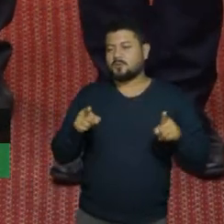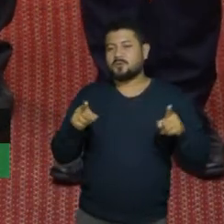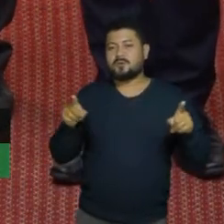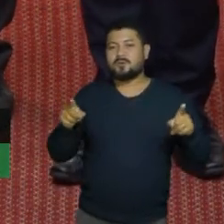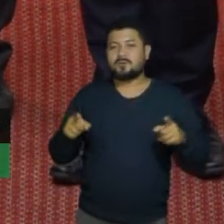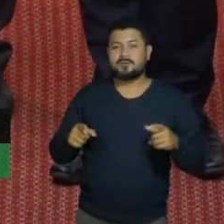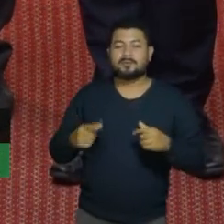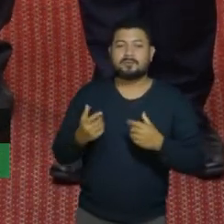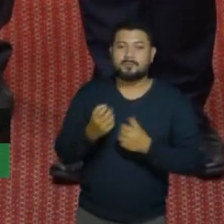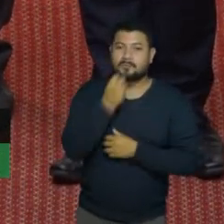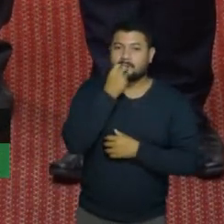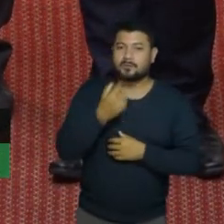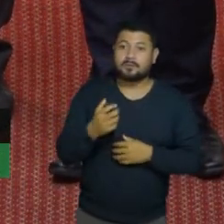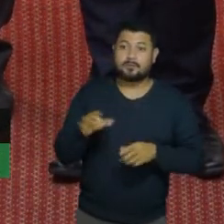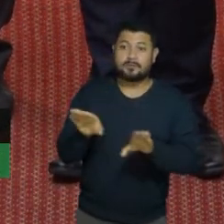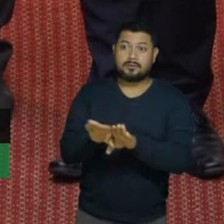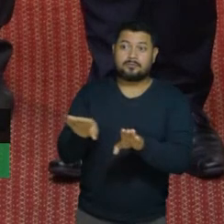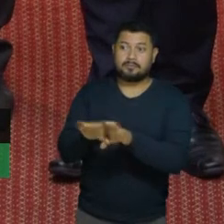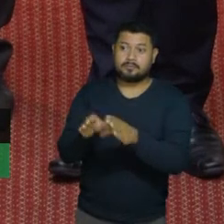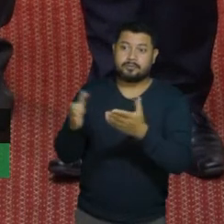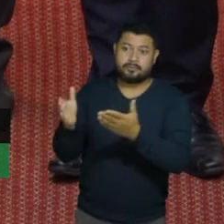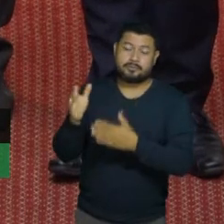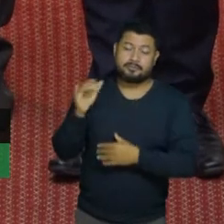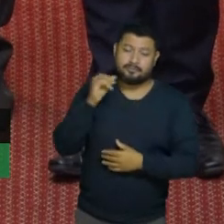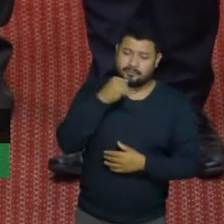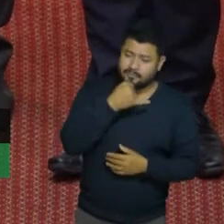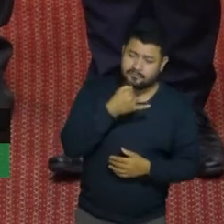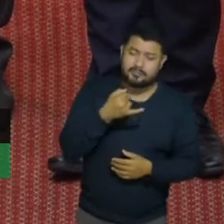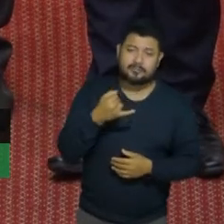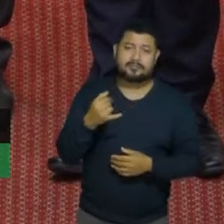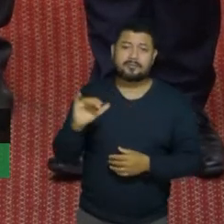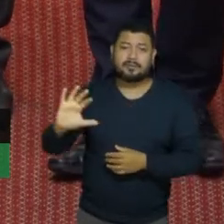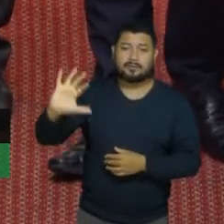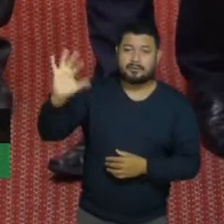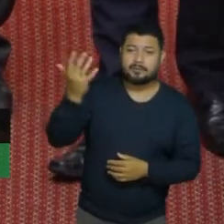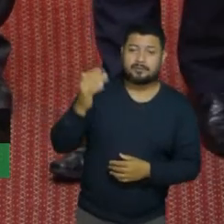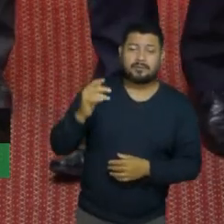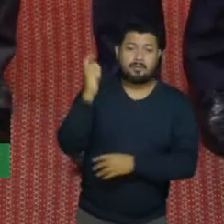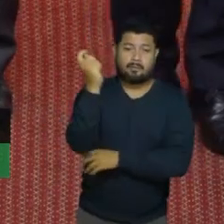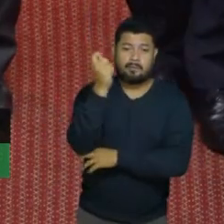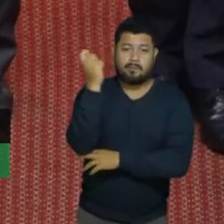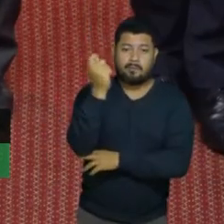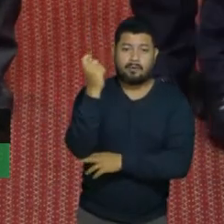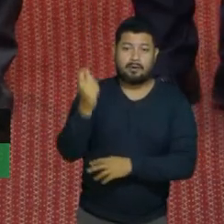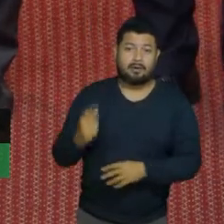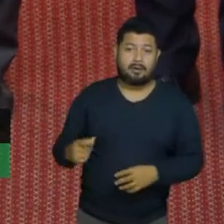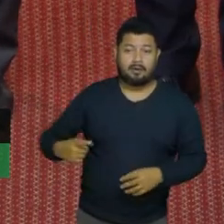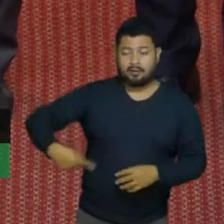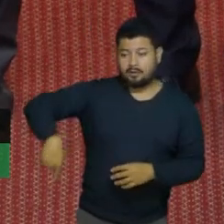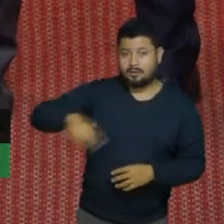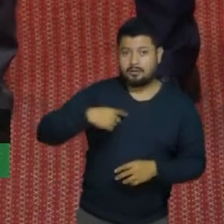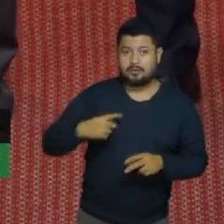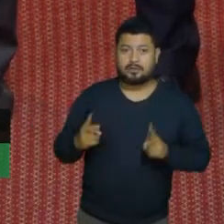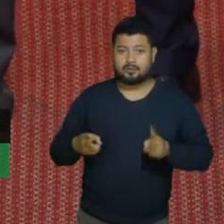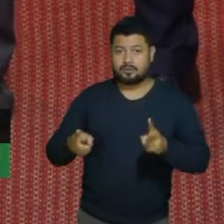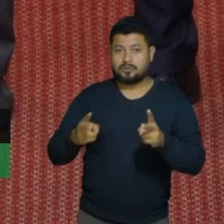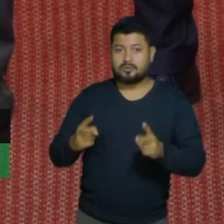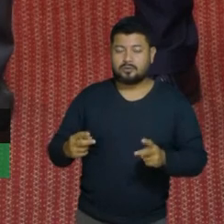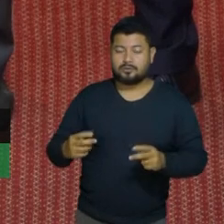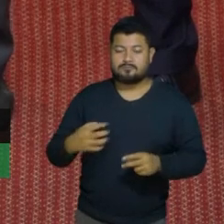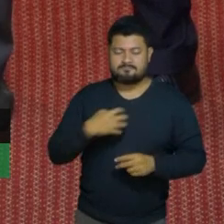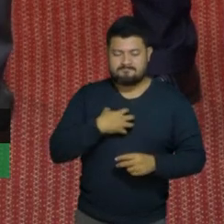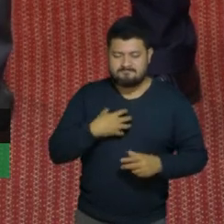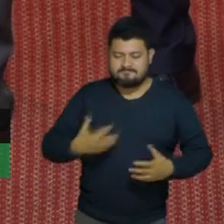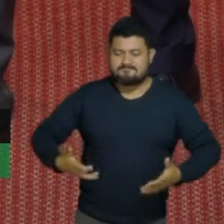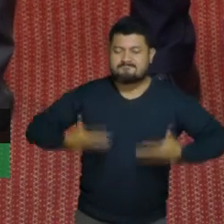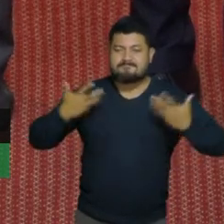né, que vem sofrendo muito com as enchentes e tudo mais, e nós, mas o que nós temos que continuar fazendo é nos alegrando. Então, eu